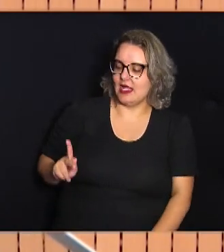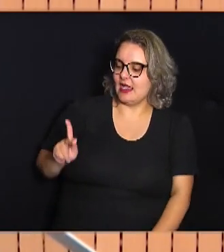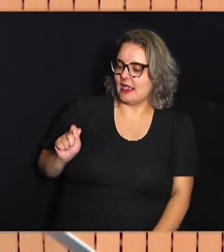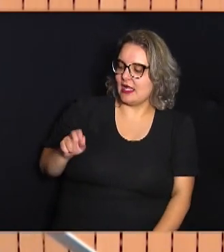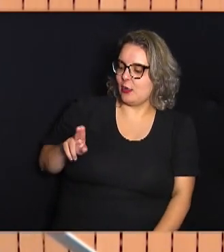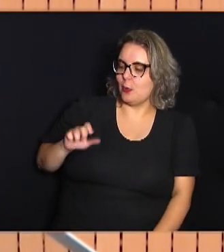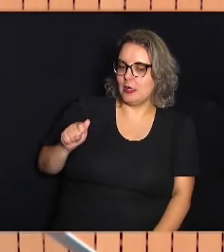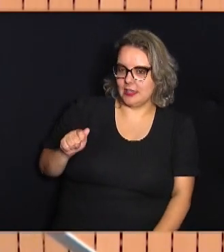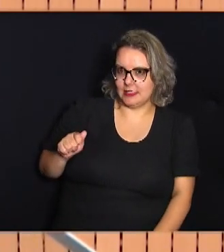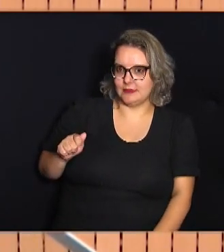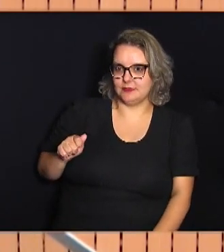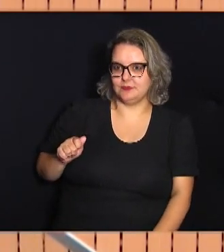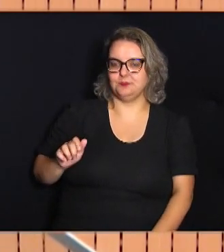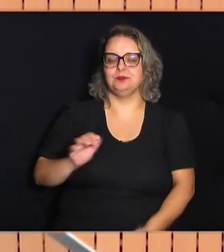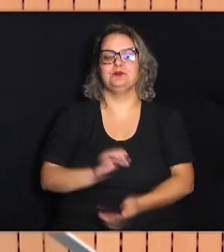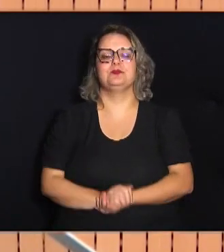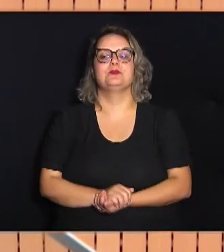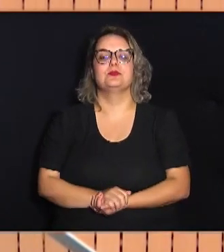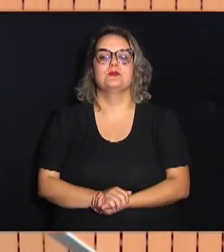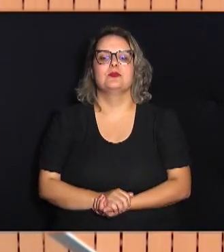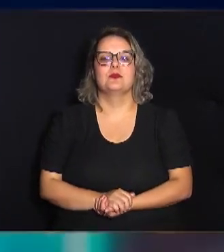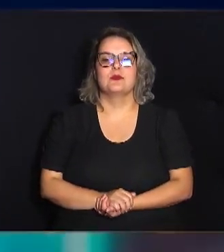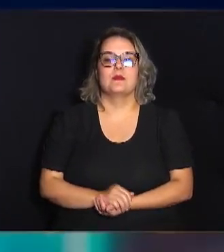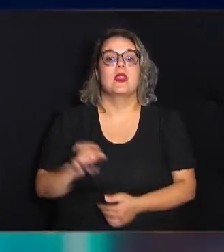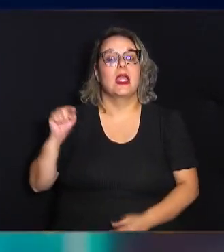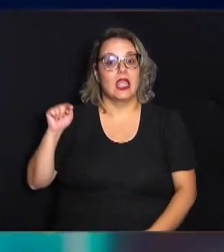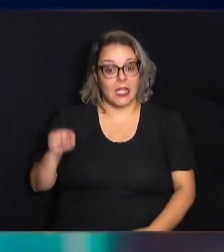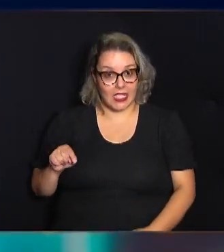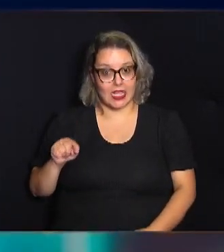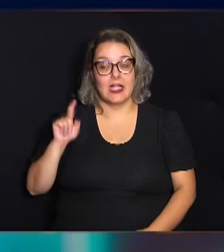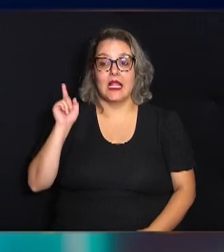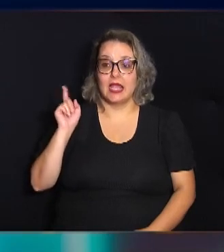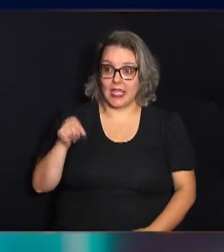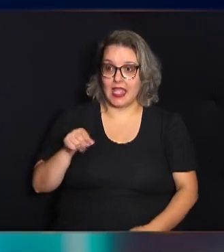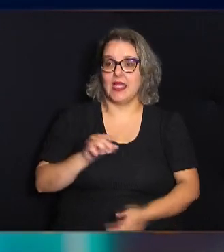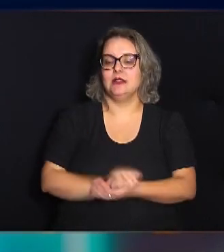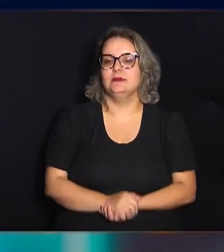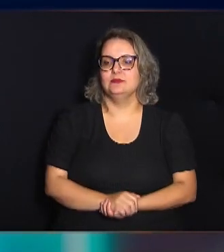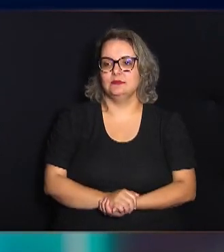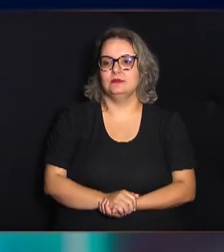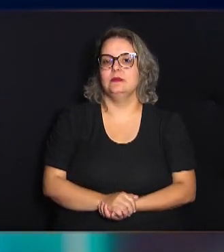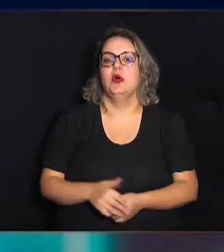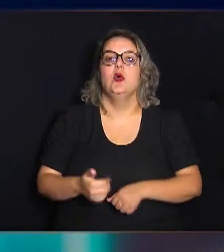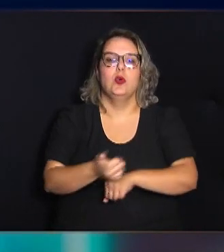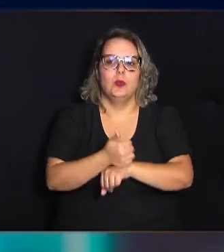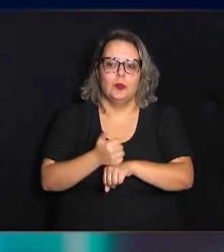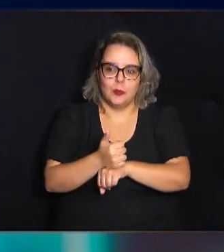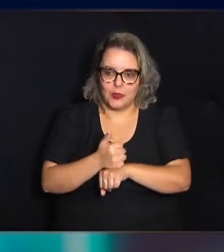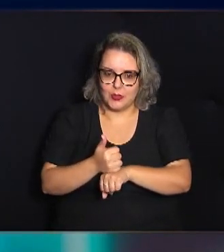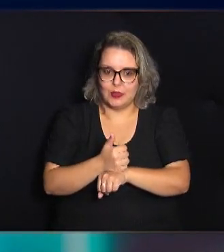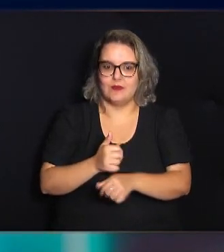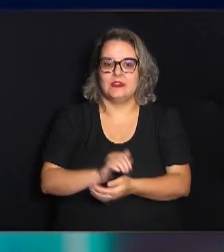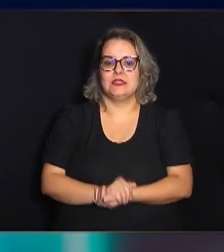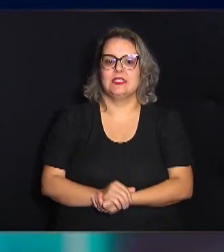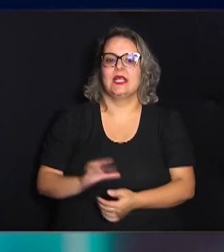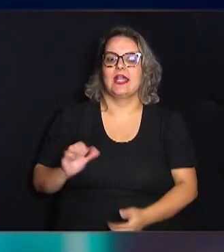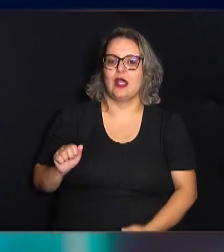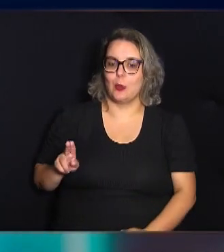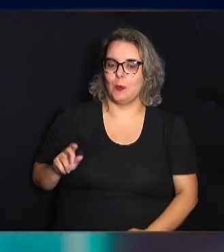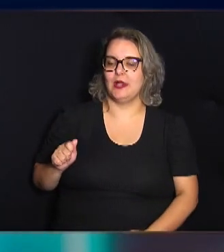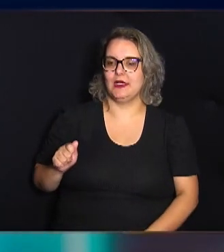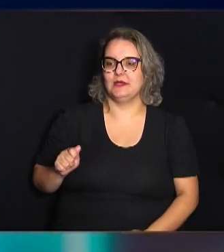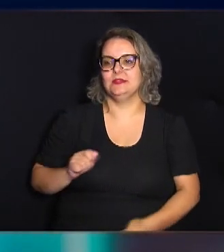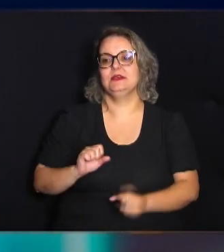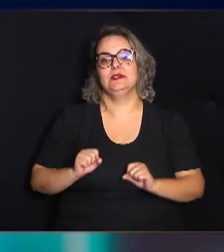Aidar Guzmán. O Cauã já é um atleta, uma pessoa que se dedica também